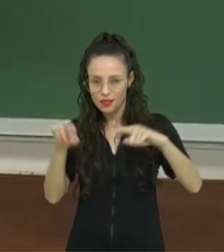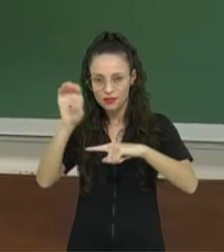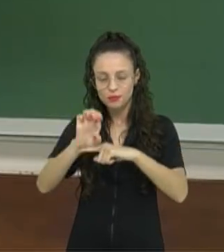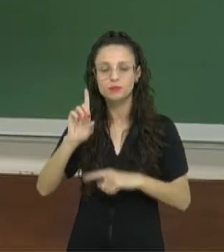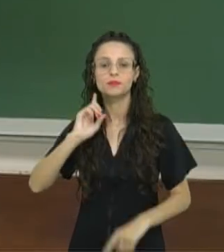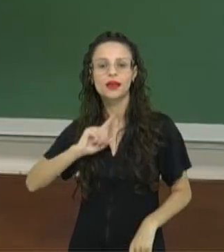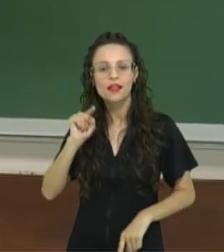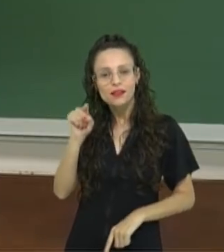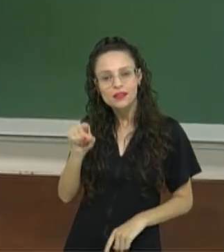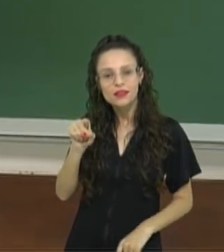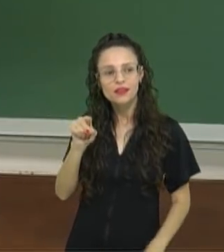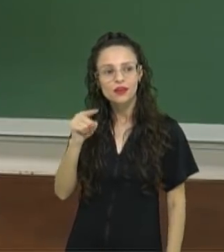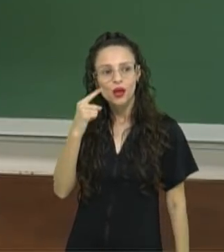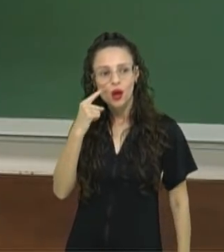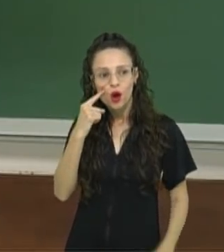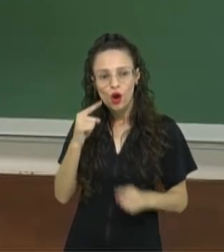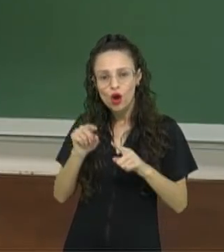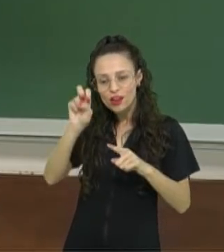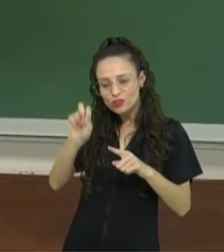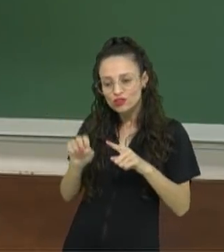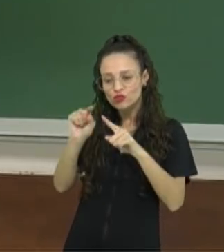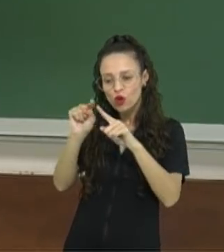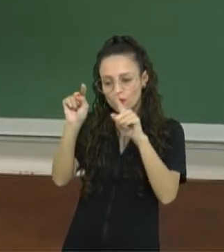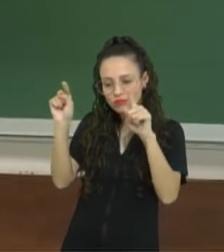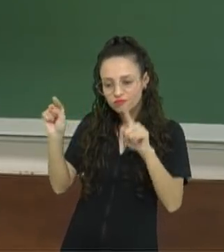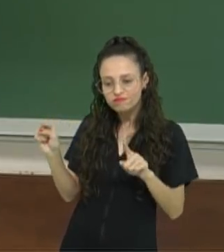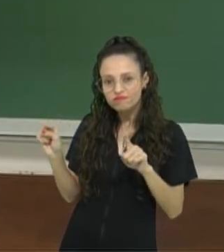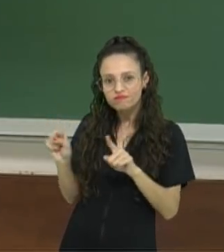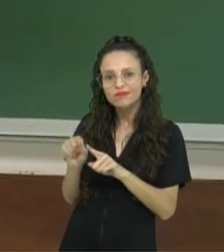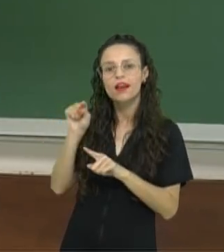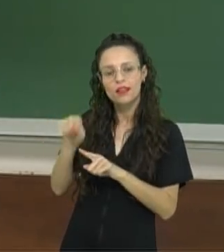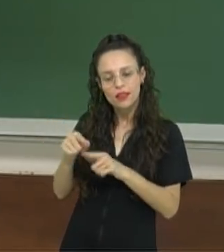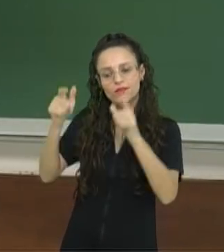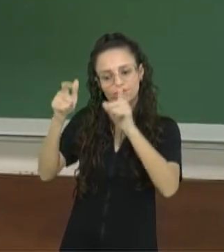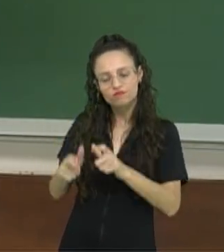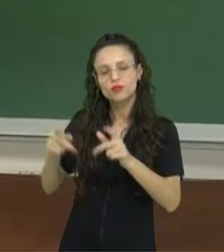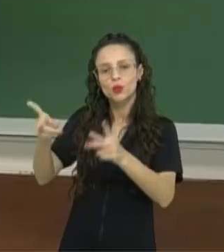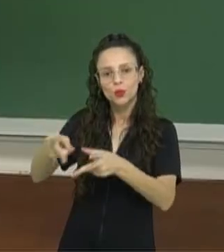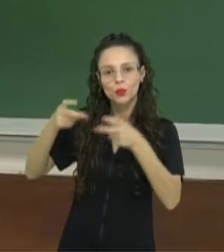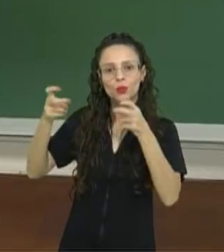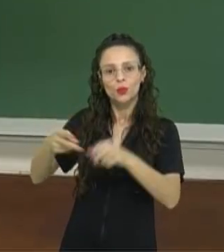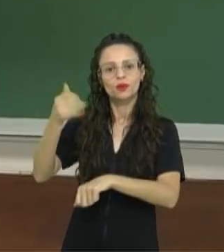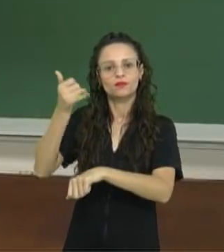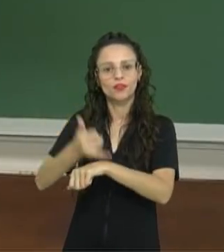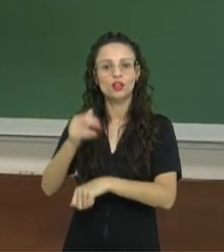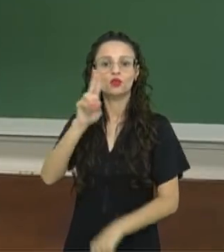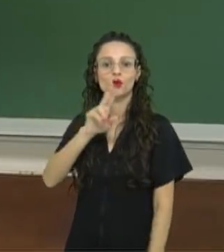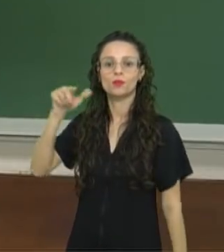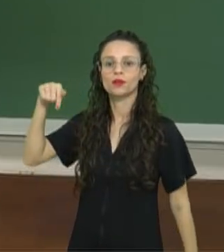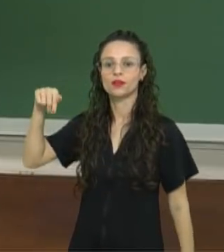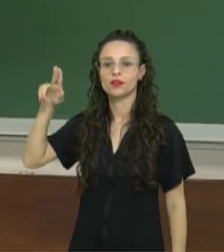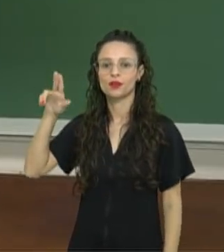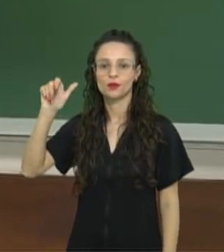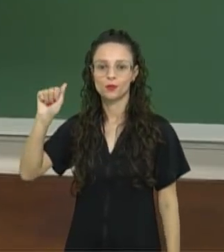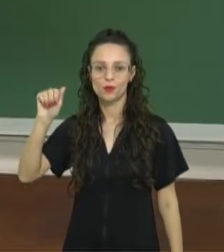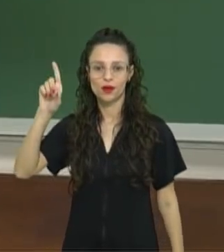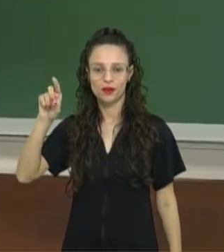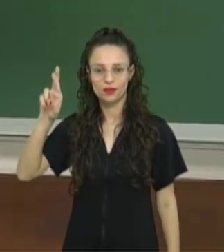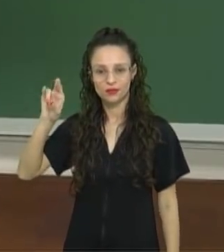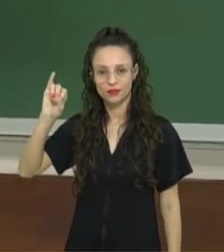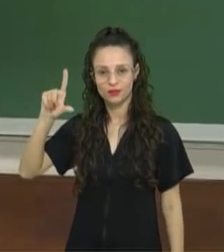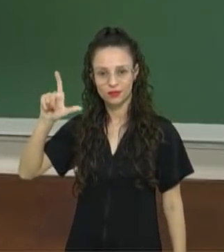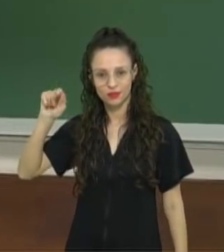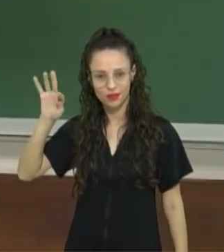nessa região aqui do centro-sul, nós vamos ter essa área de extração, que é chamada de quadrilátero